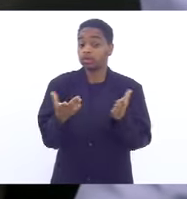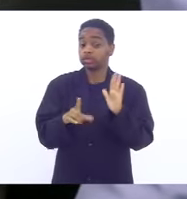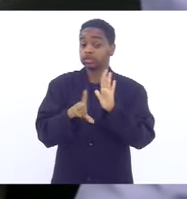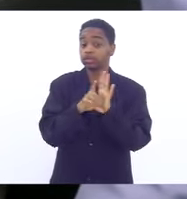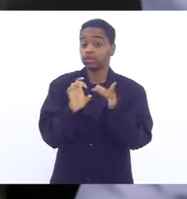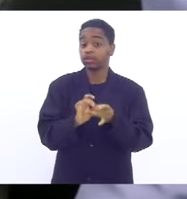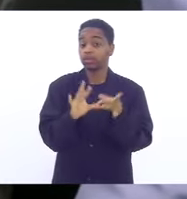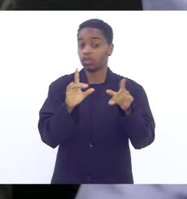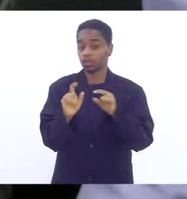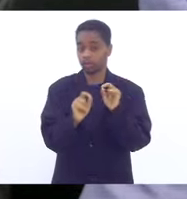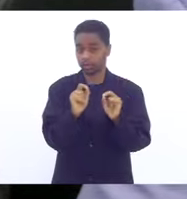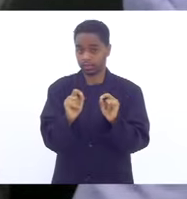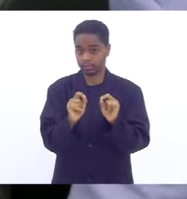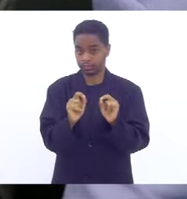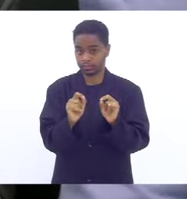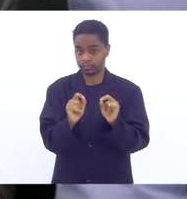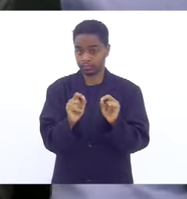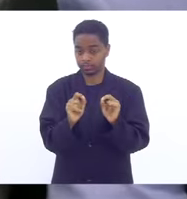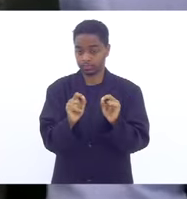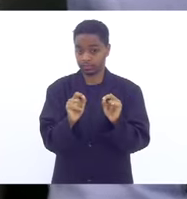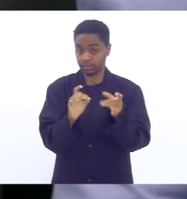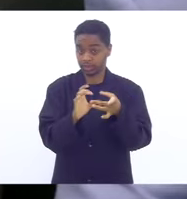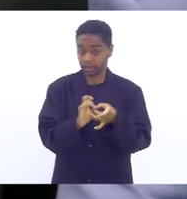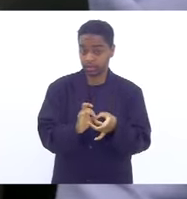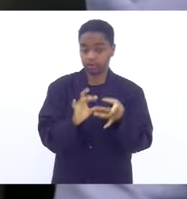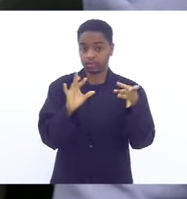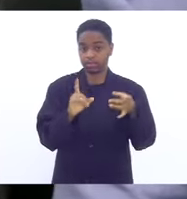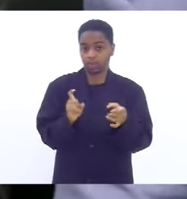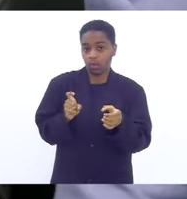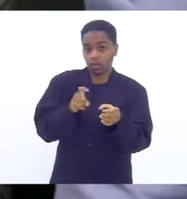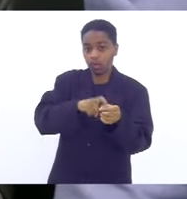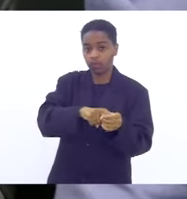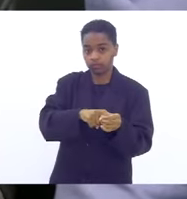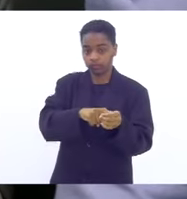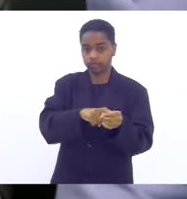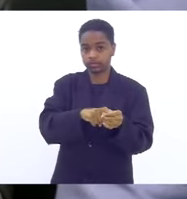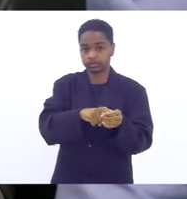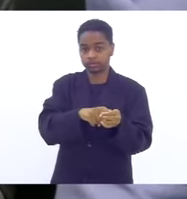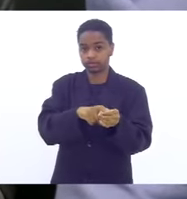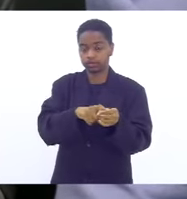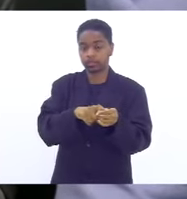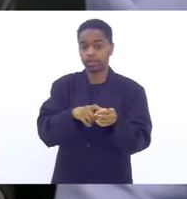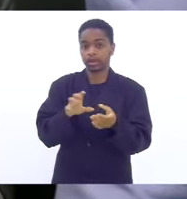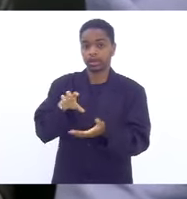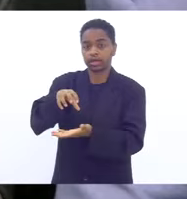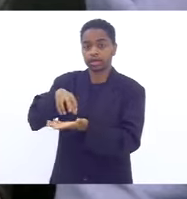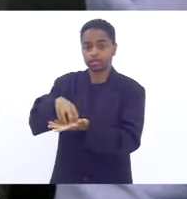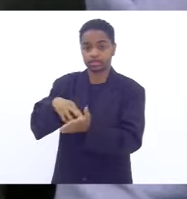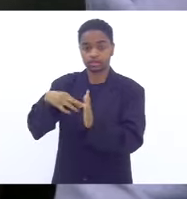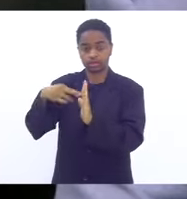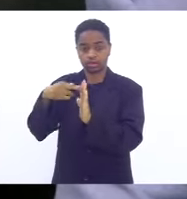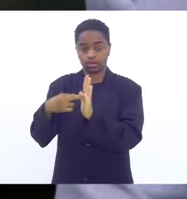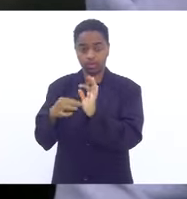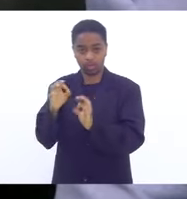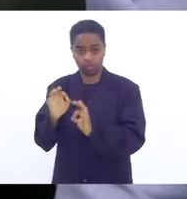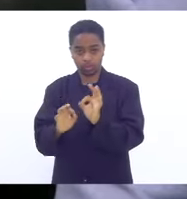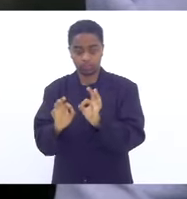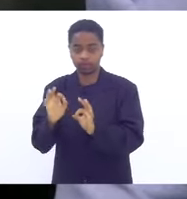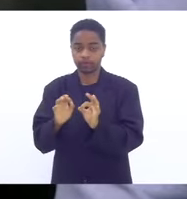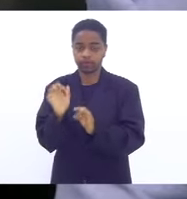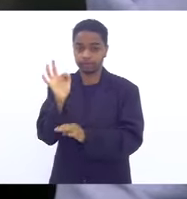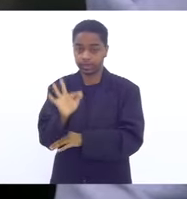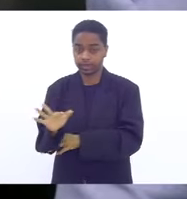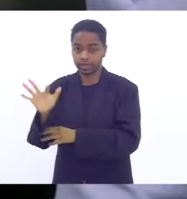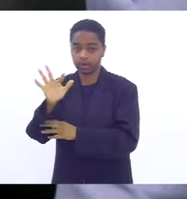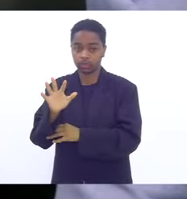permite? Permite um convênio da agência reguladora federal com as agências